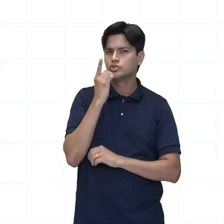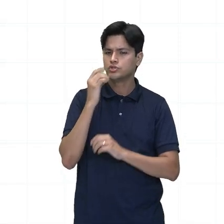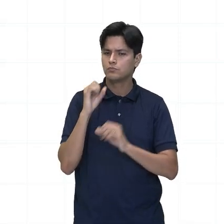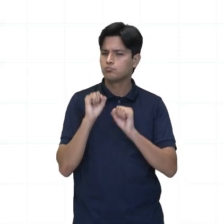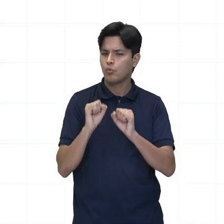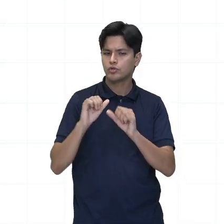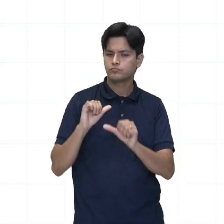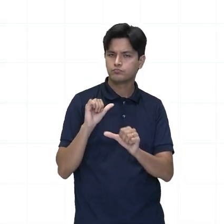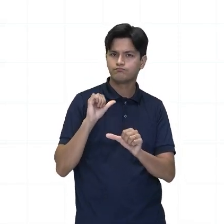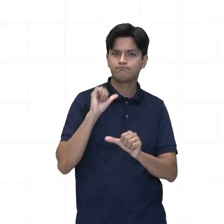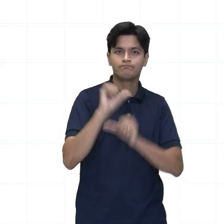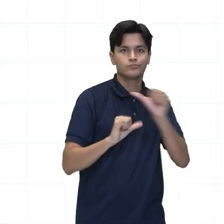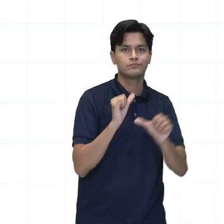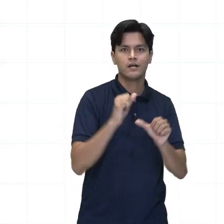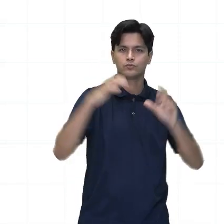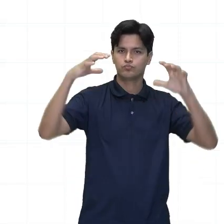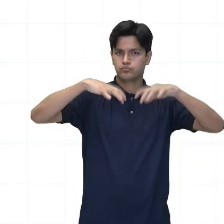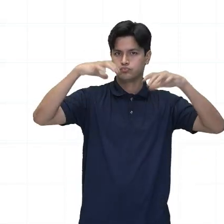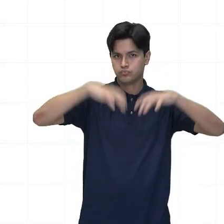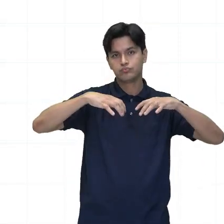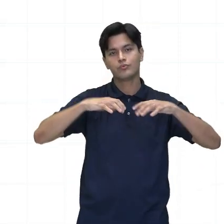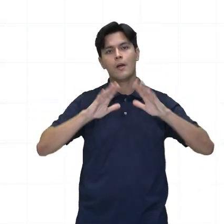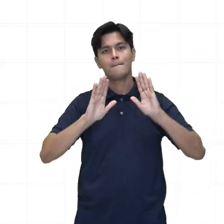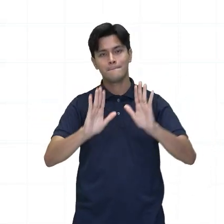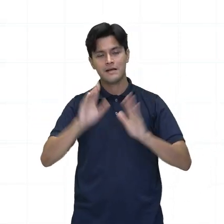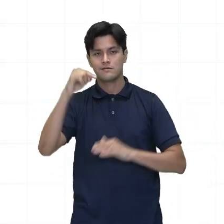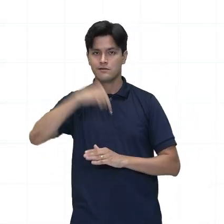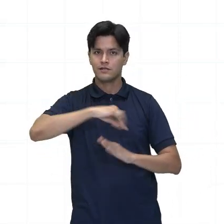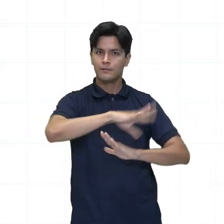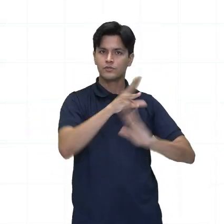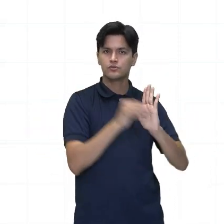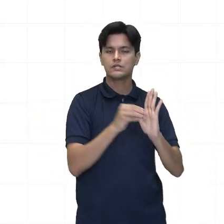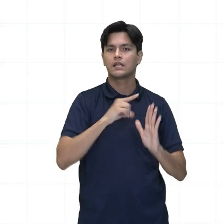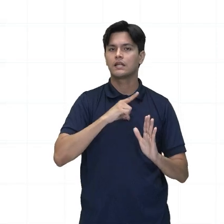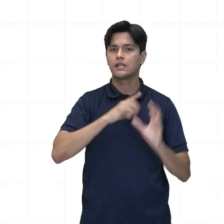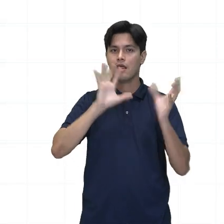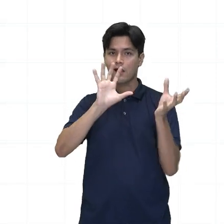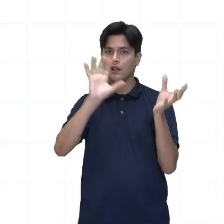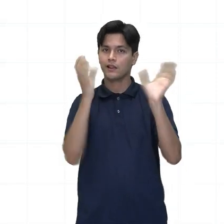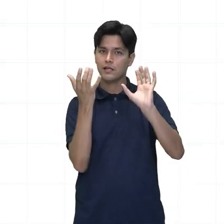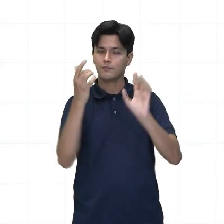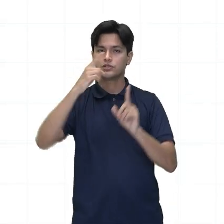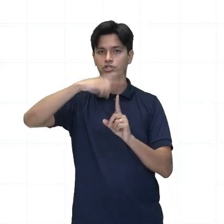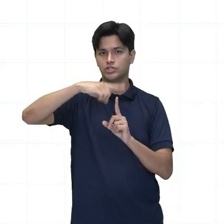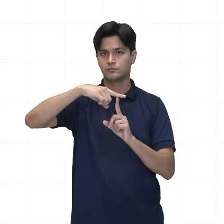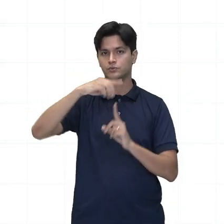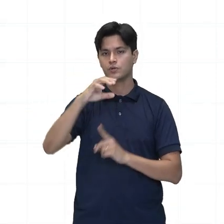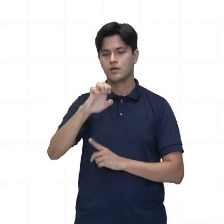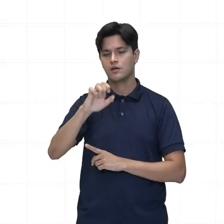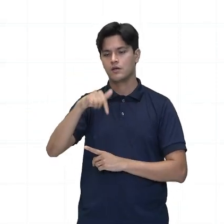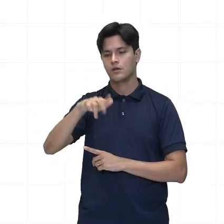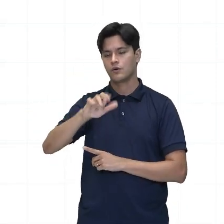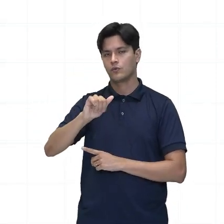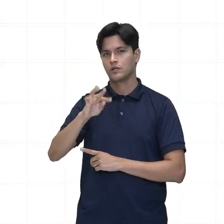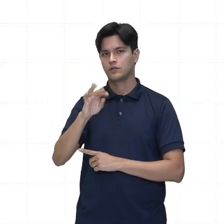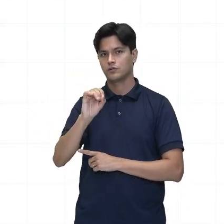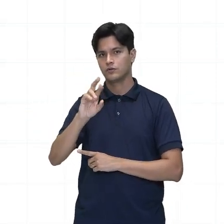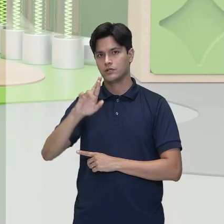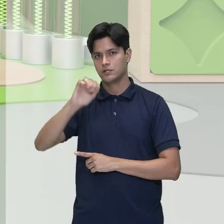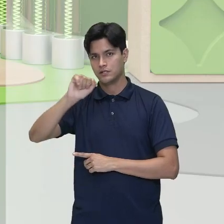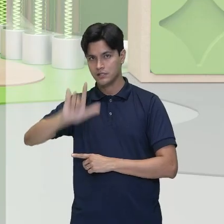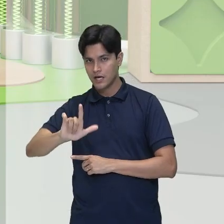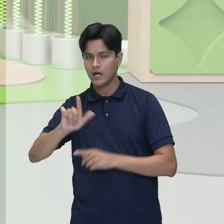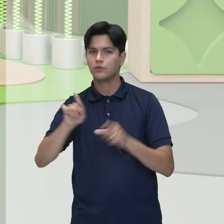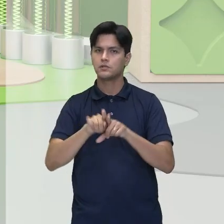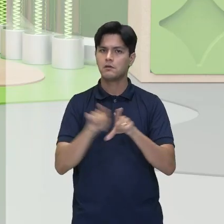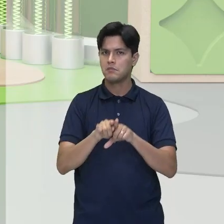Por exemplo, a região amazônica, ela possui o clima equatorial. Em outros lugares a gente vai ver o clima tropical,